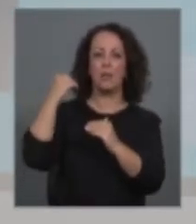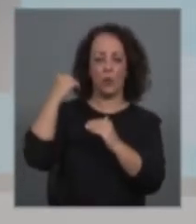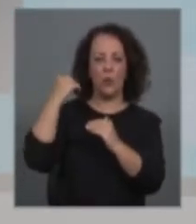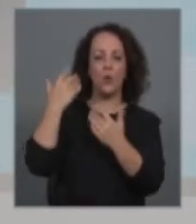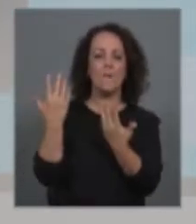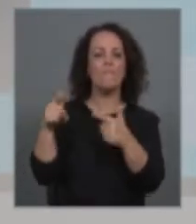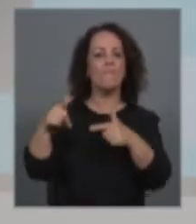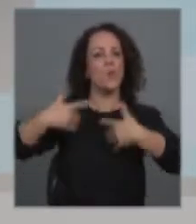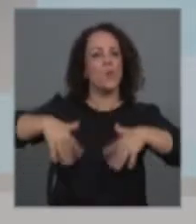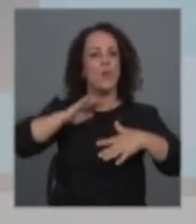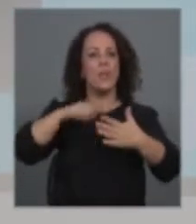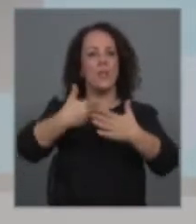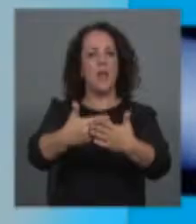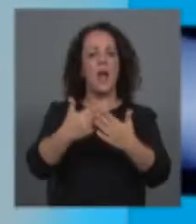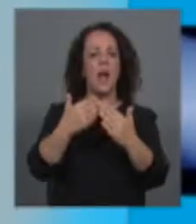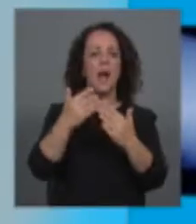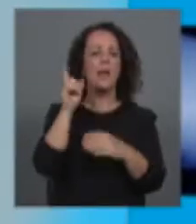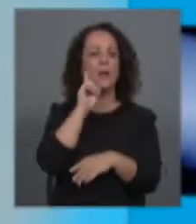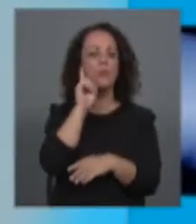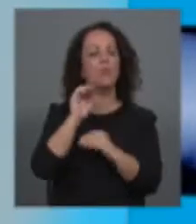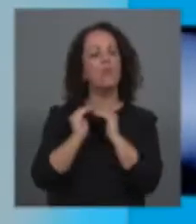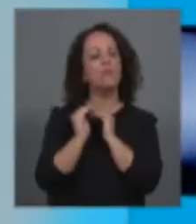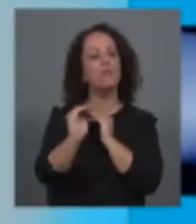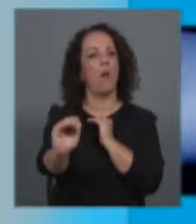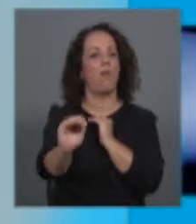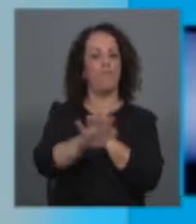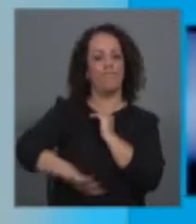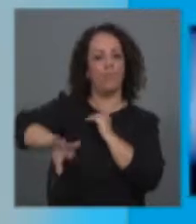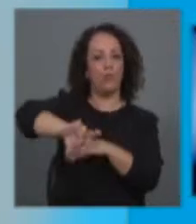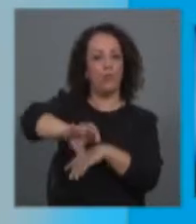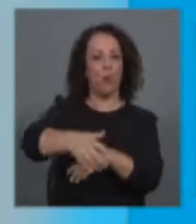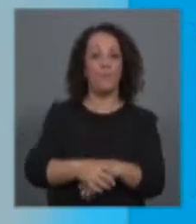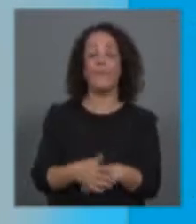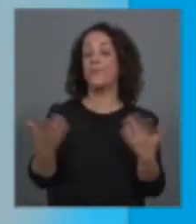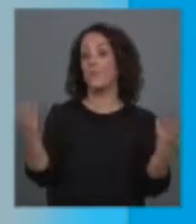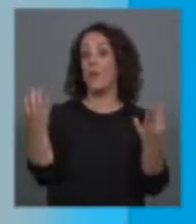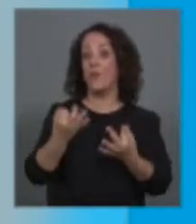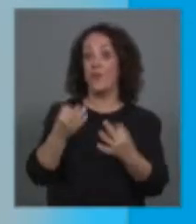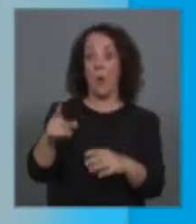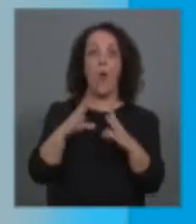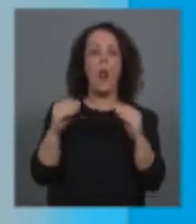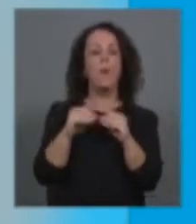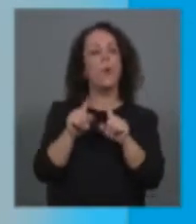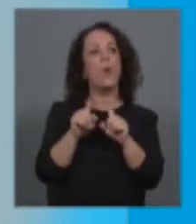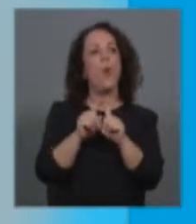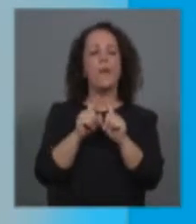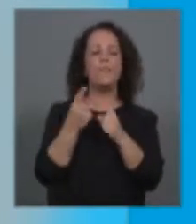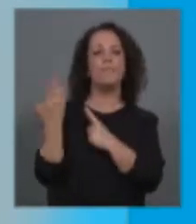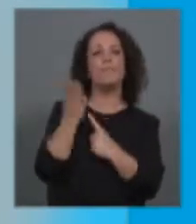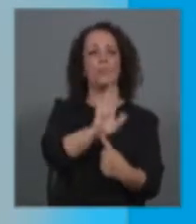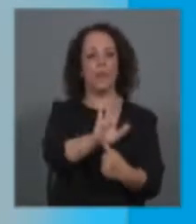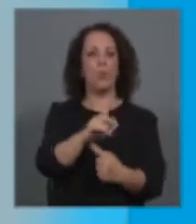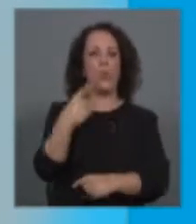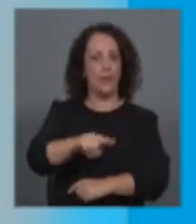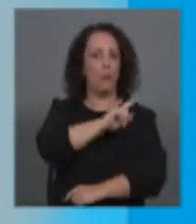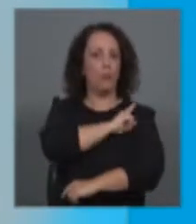importante para a estabilidade na região, não é? Sem dúvida, o Líbano era um exemplo para a região, não é? Com o poder